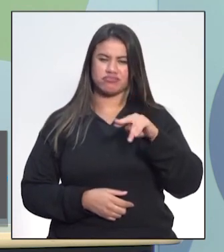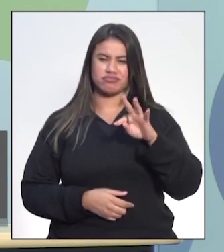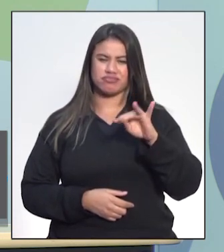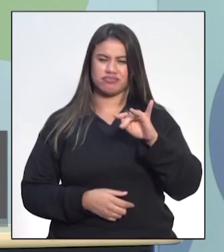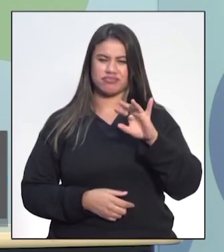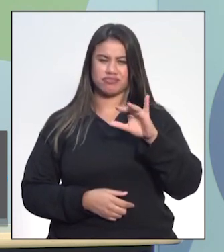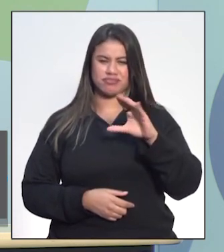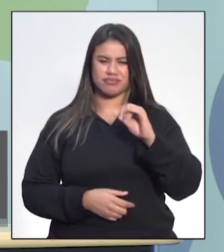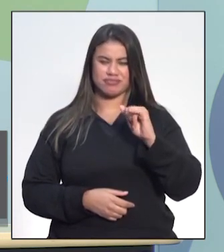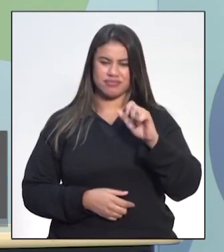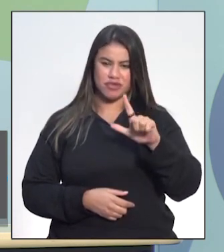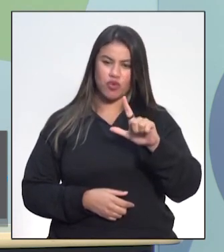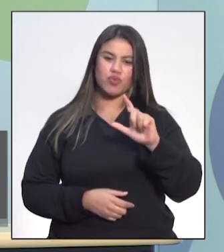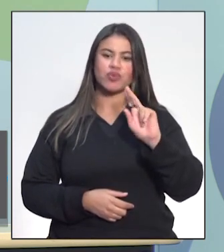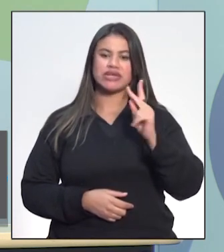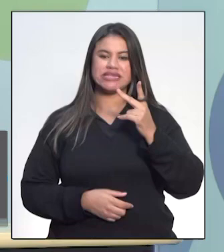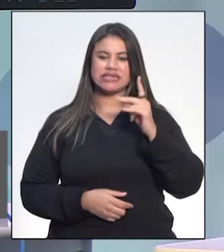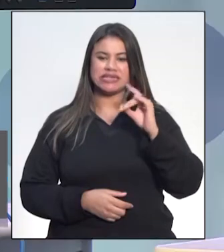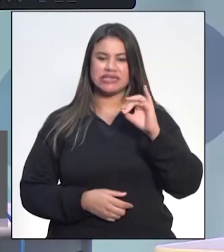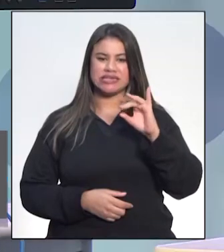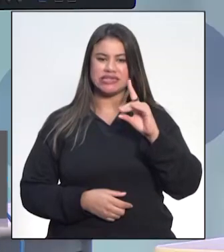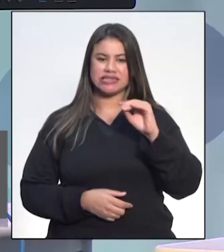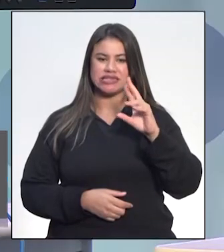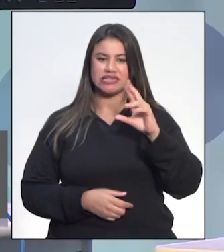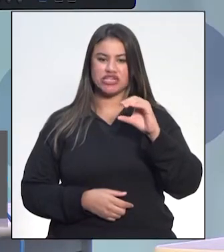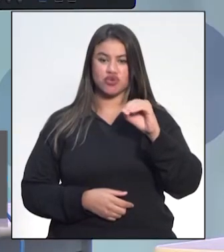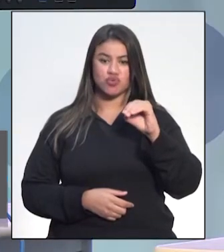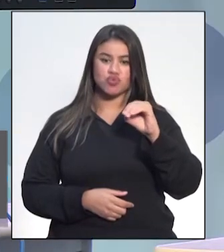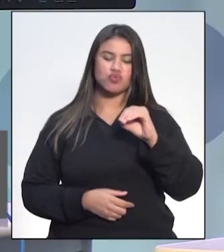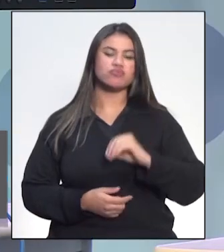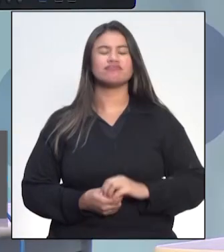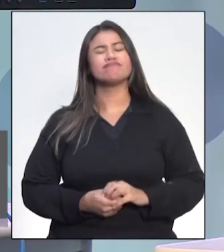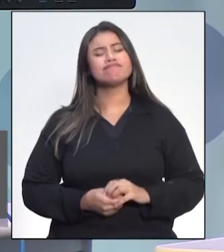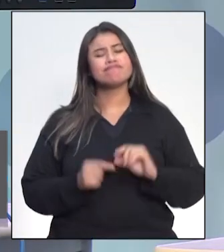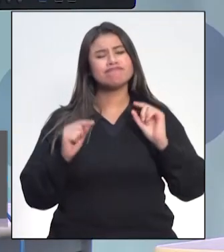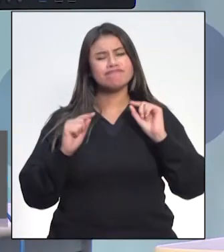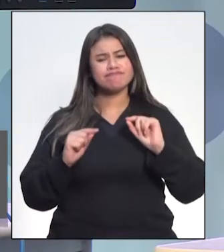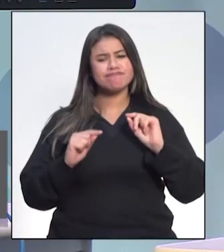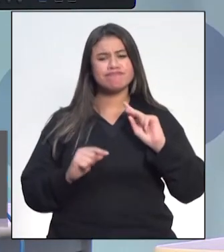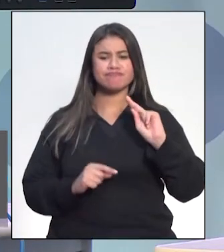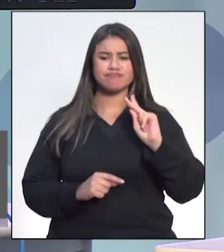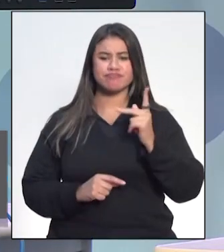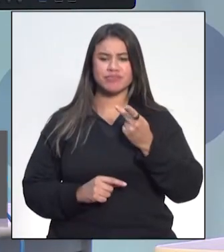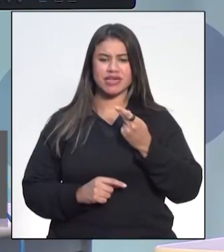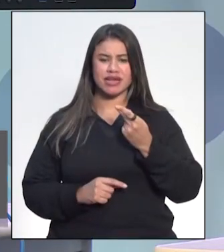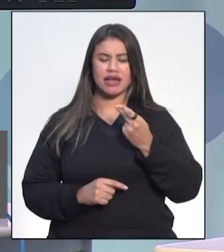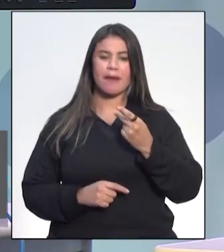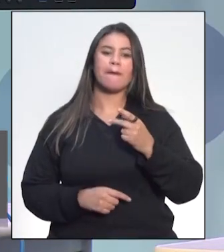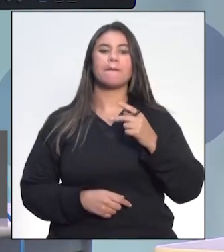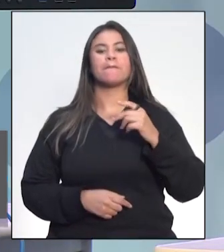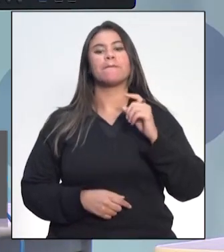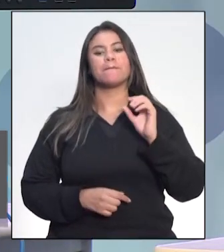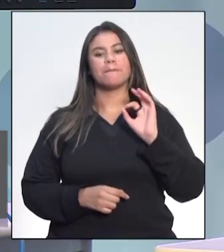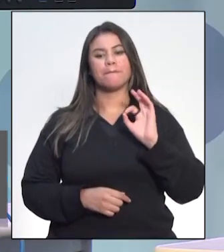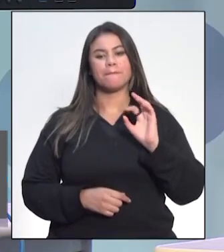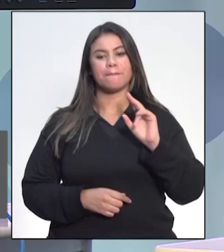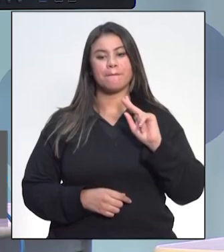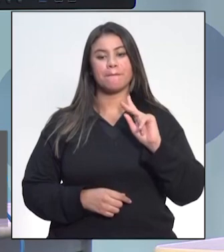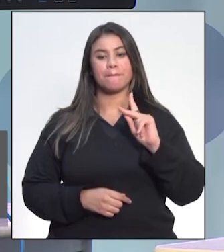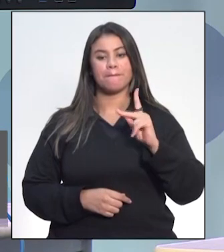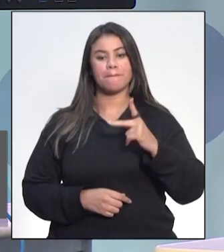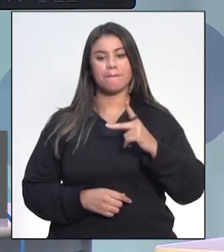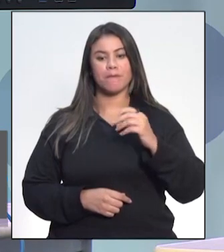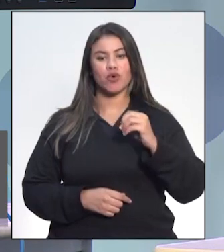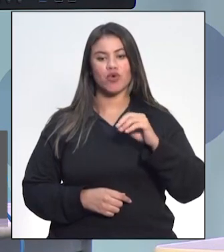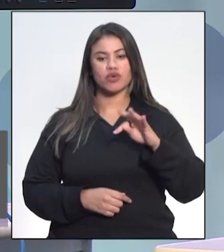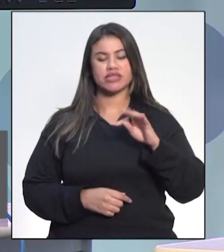certo, professor? Explica para a gente aí, vai. Vamos lá, pessoal. O que é pH? pH é o potencial hidrogeniônico. O que